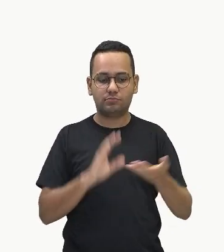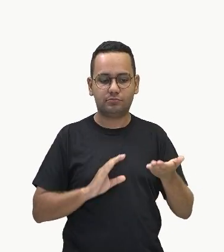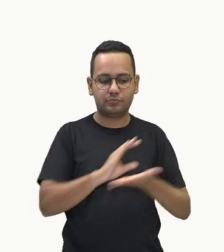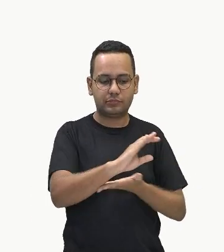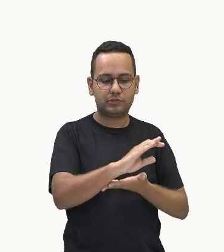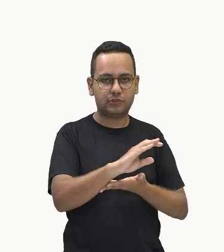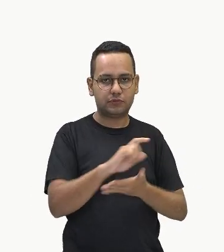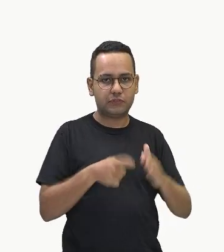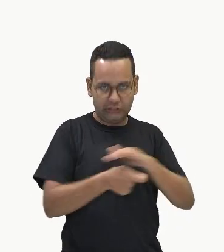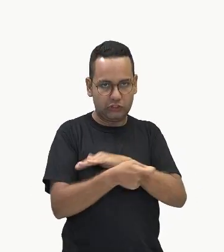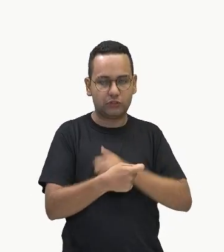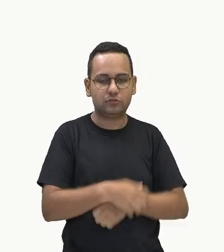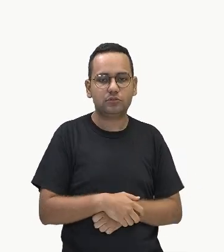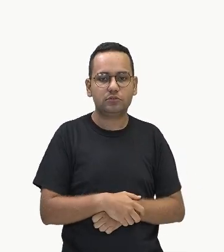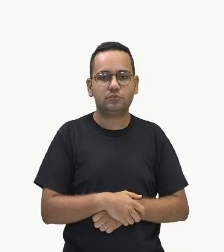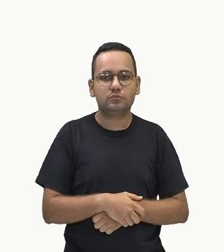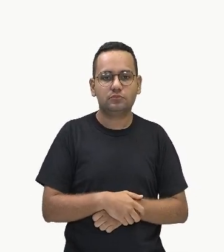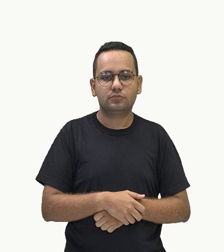R$ 1.500.